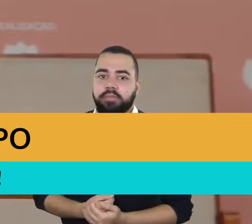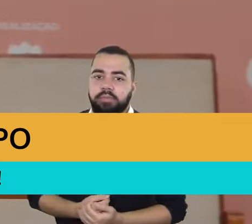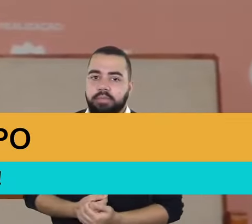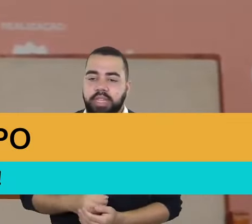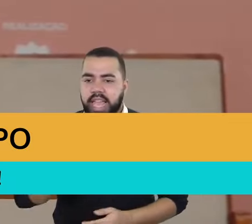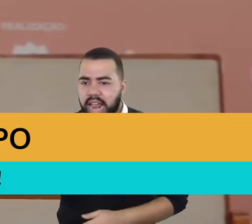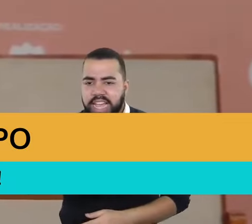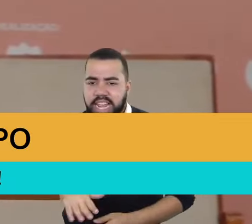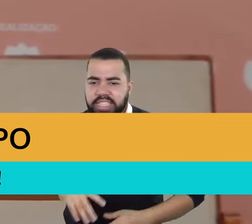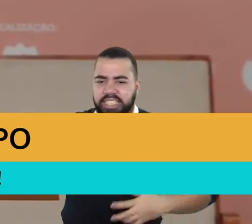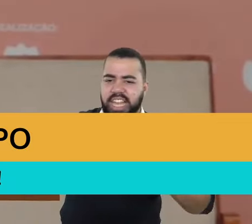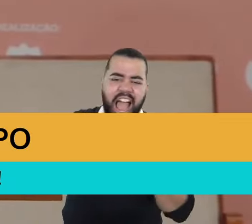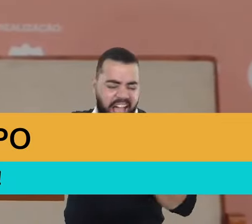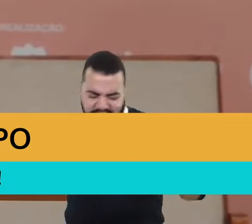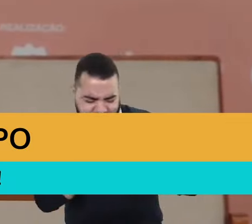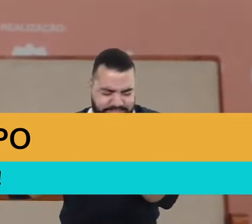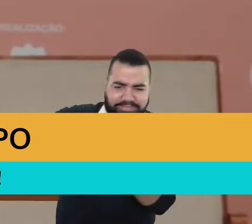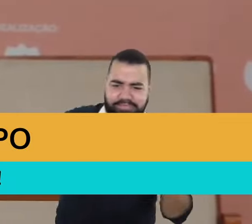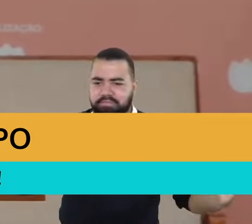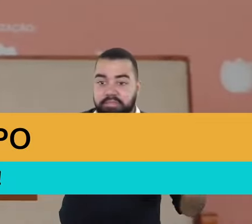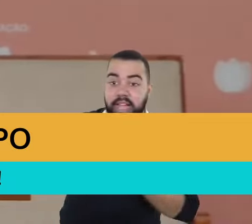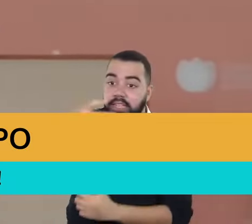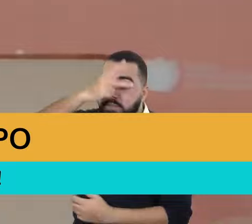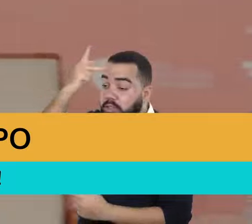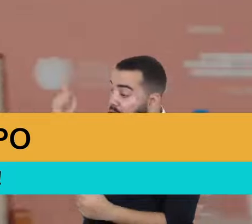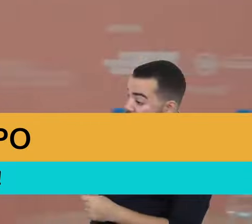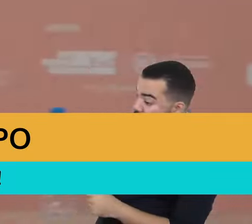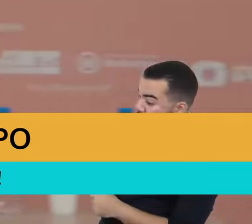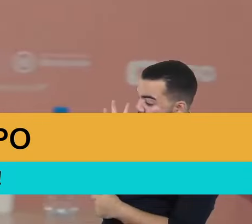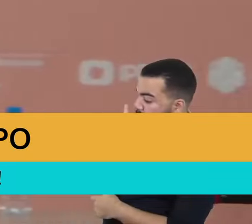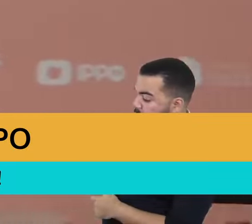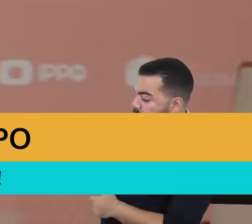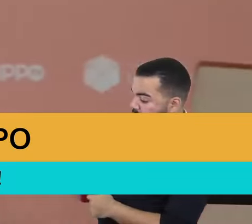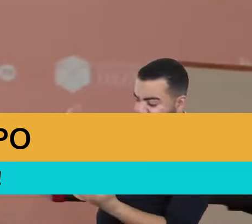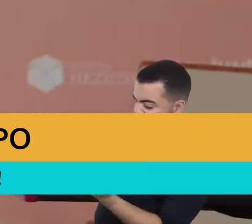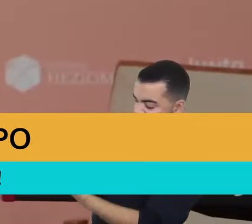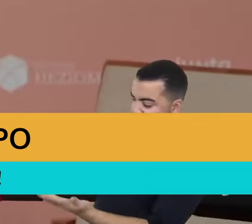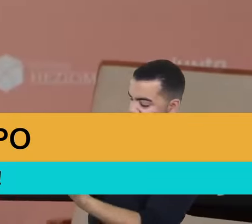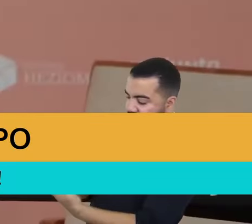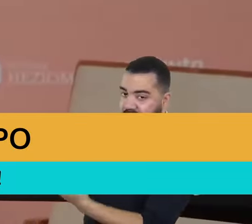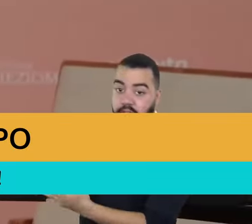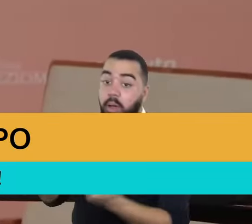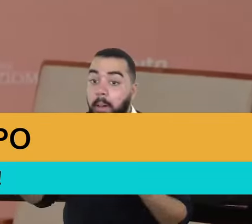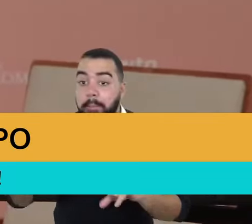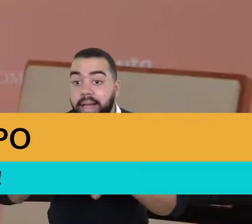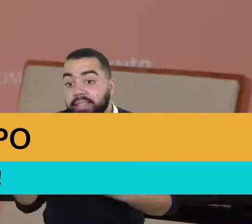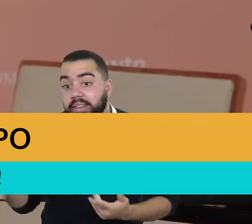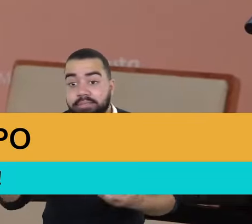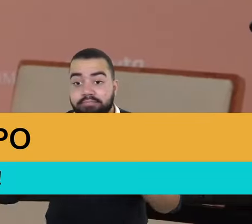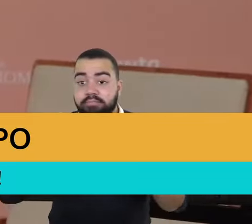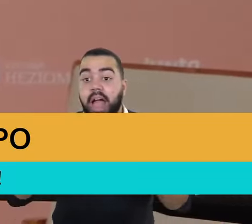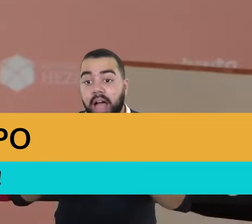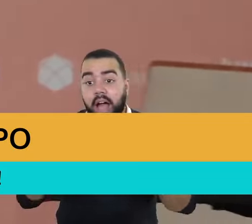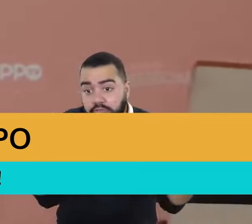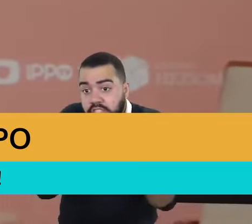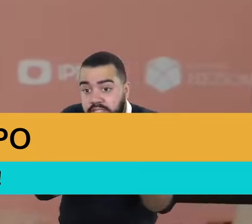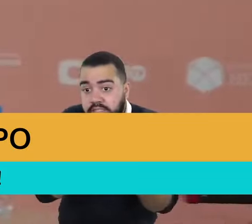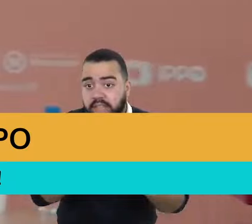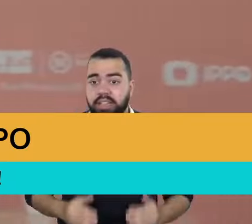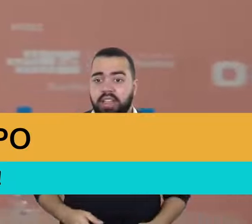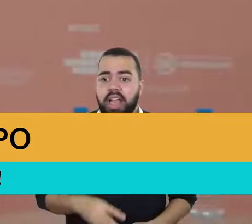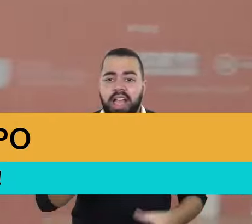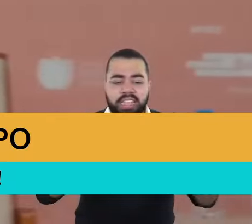aquela, escandalizava, essa menina... Era um escândalo. Eu sempre fui um escândalo da salinha das crianças, o escândalo do